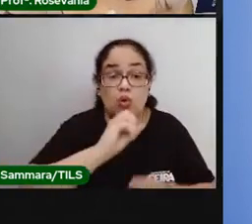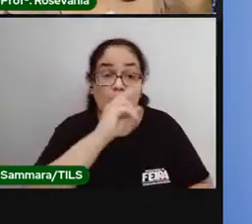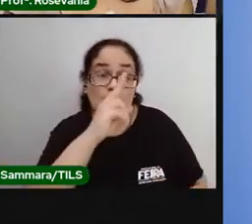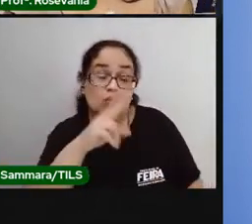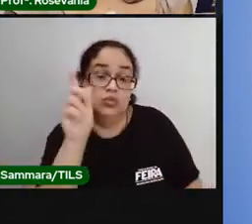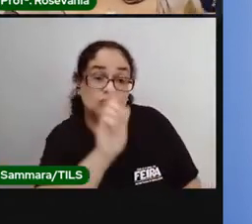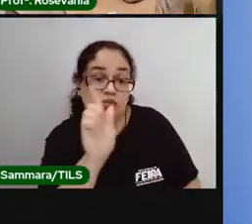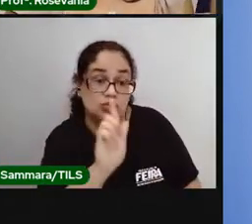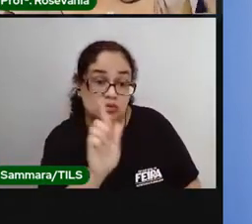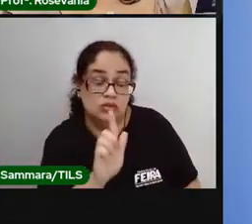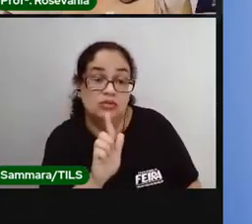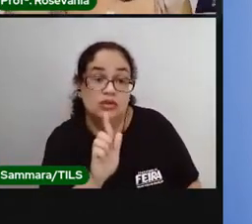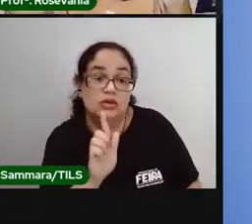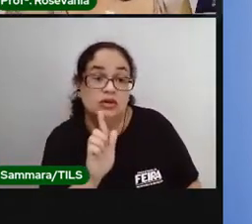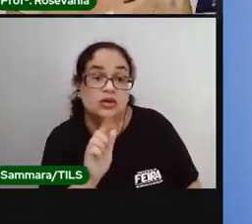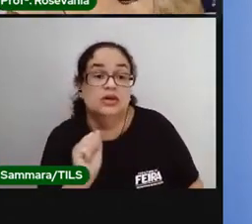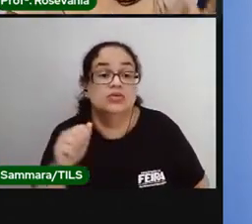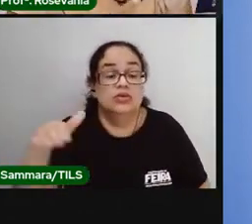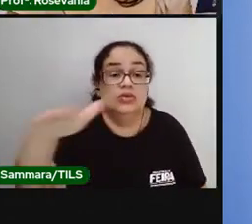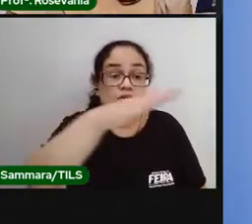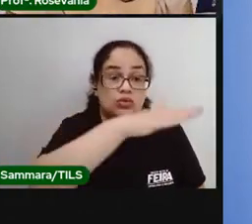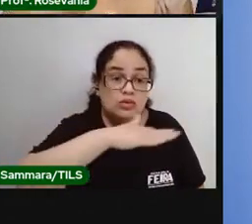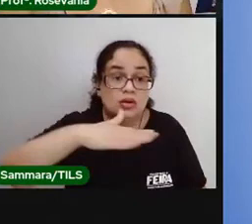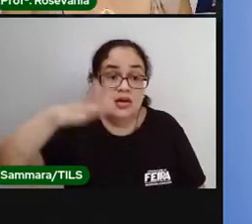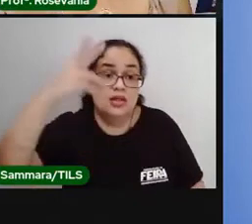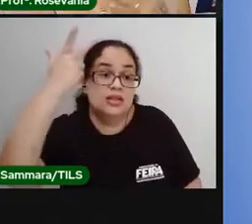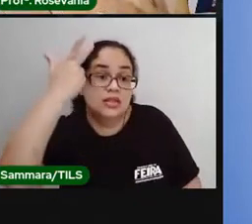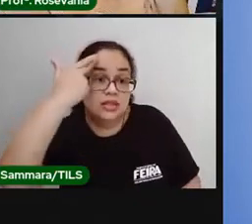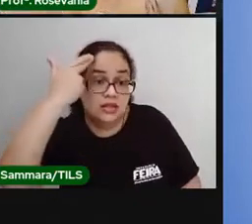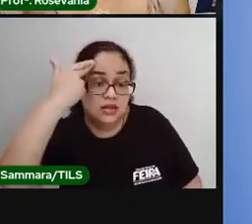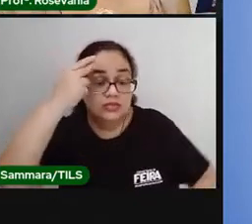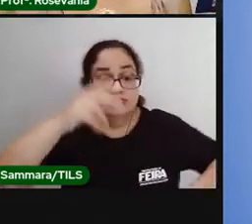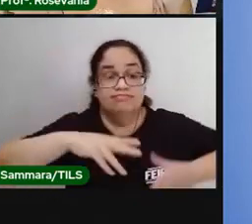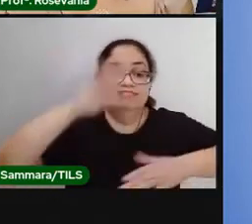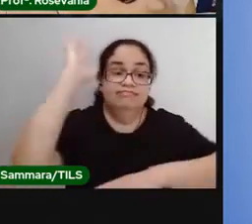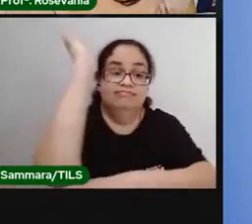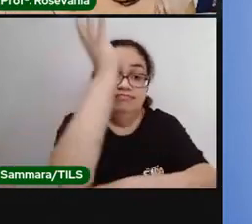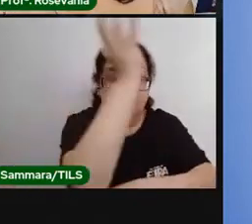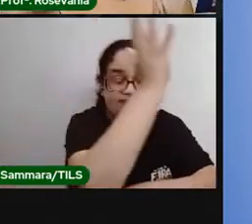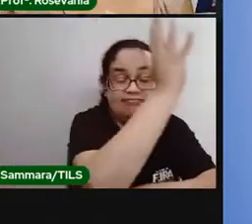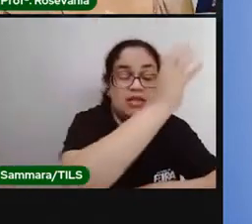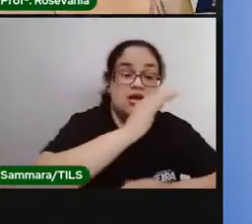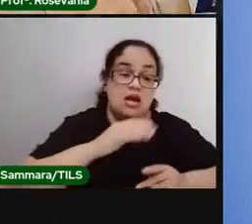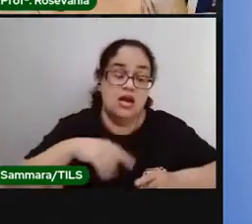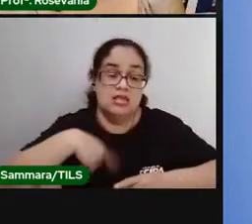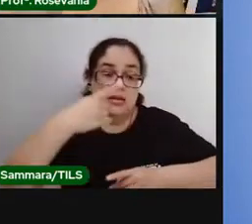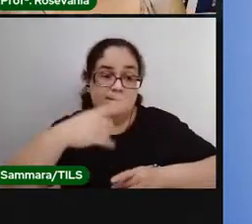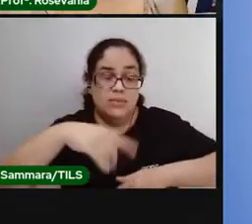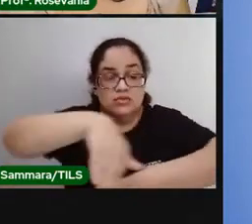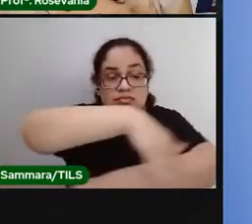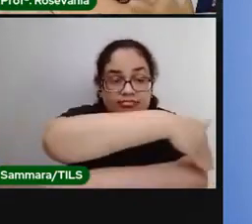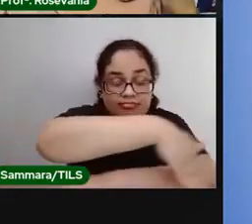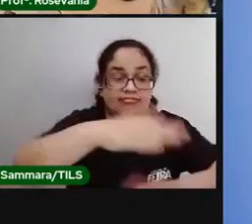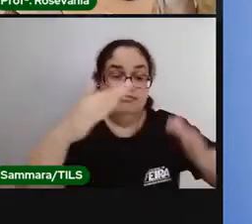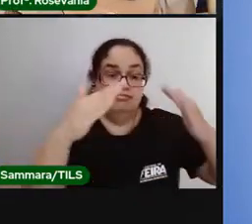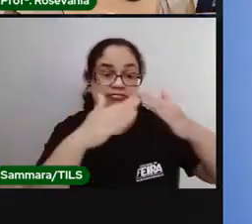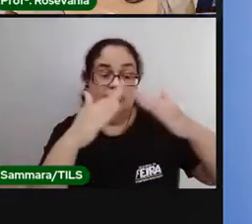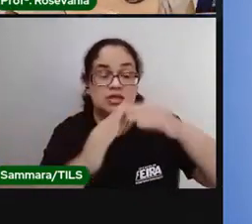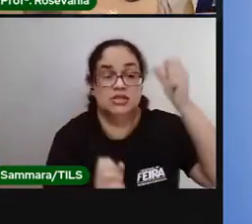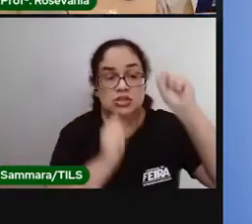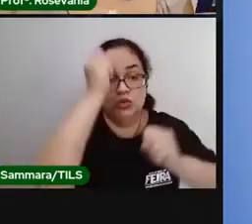e aí a gente vai pegando aquele espacinho que era natural, vai colocando casa, vai colocando vias, a iluminação,